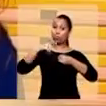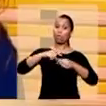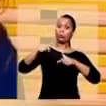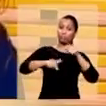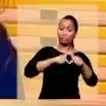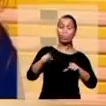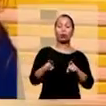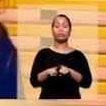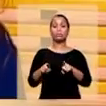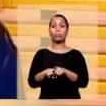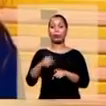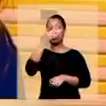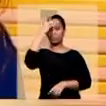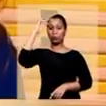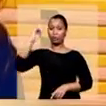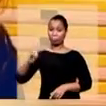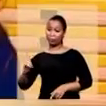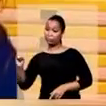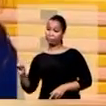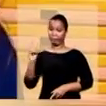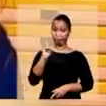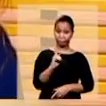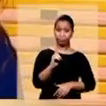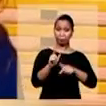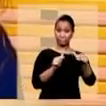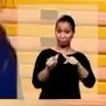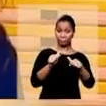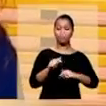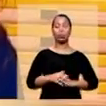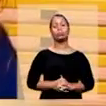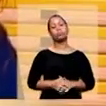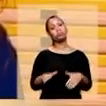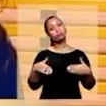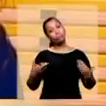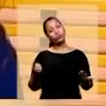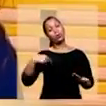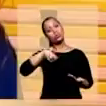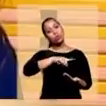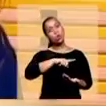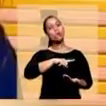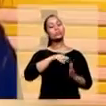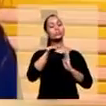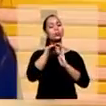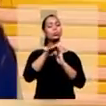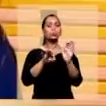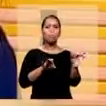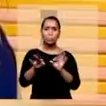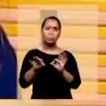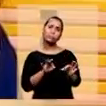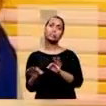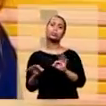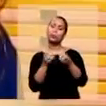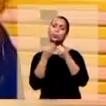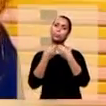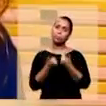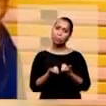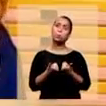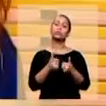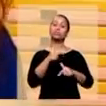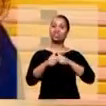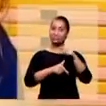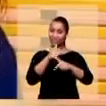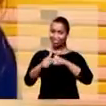a questão da inclusão da pessoa com deficiência no mercado de trabalho. Então, nós estamos com um planejamento grande aí